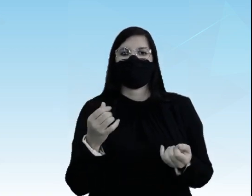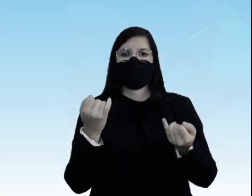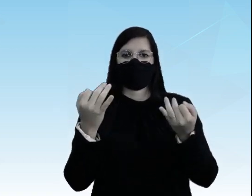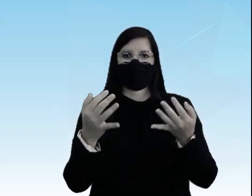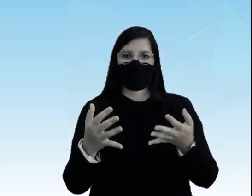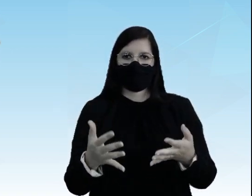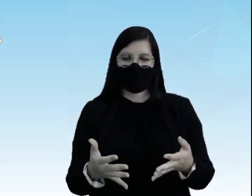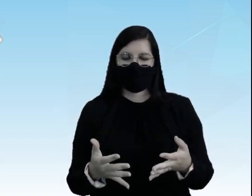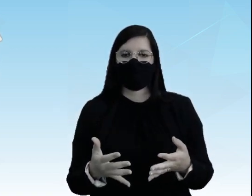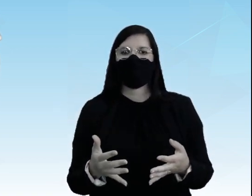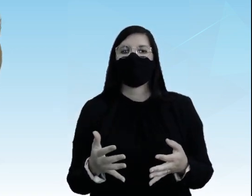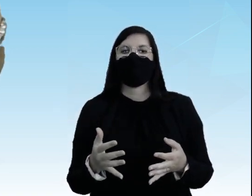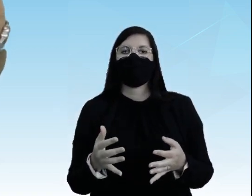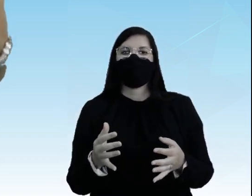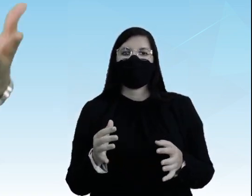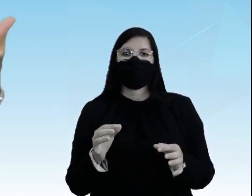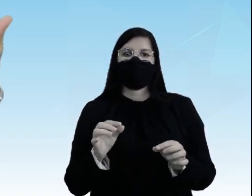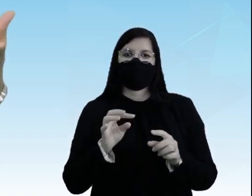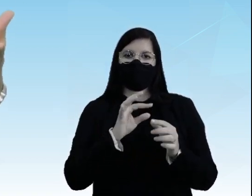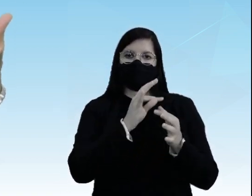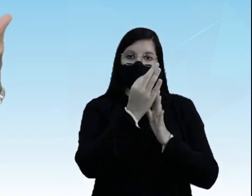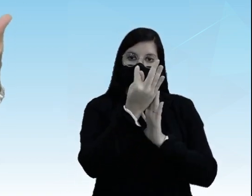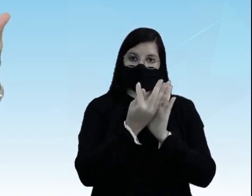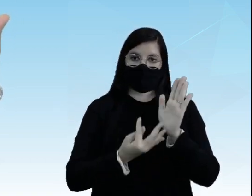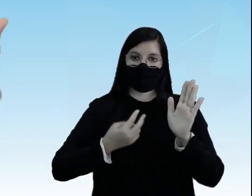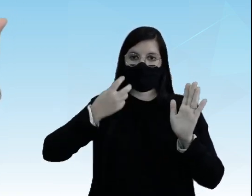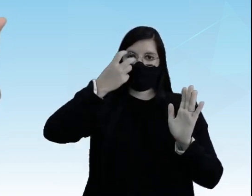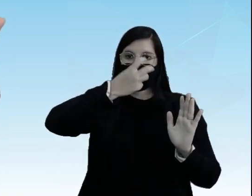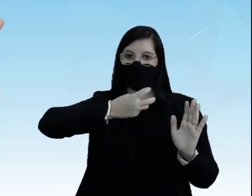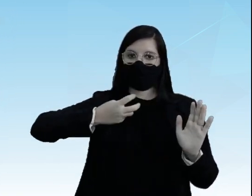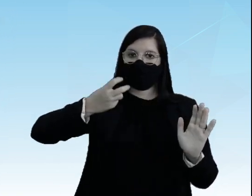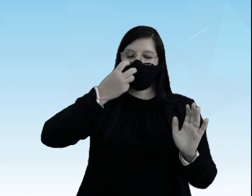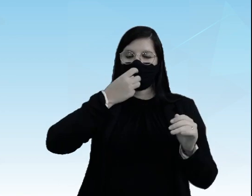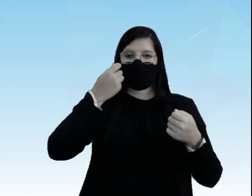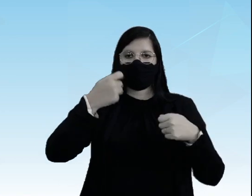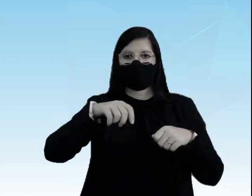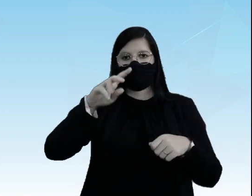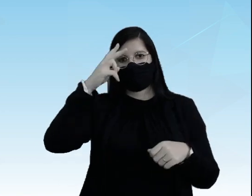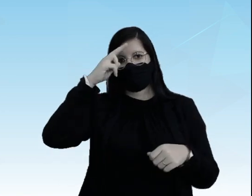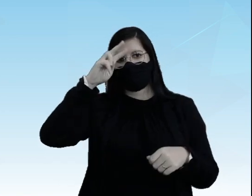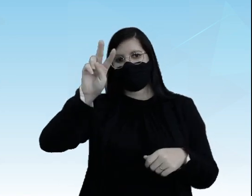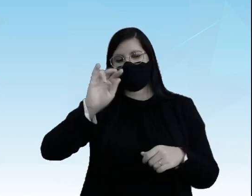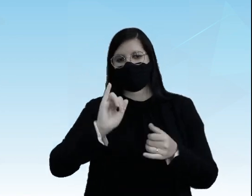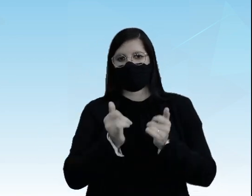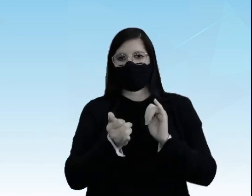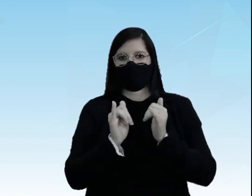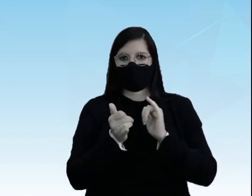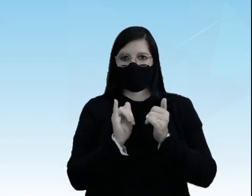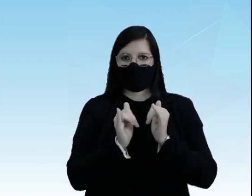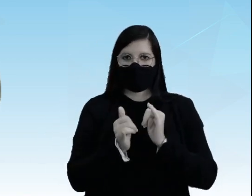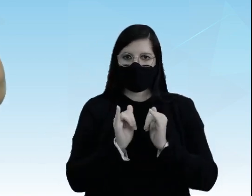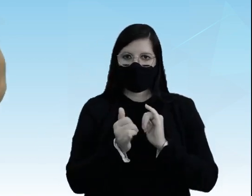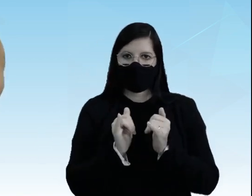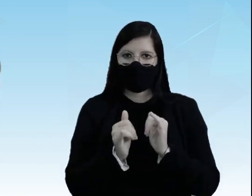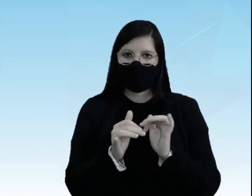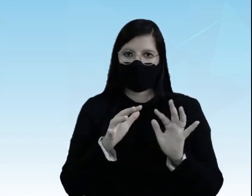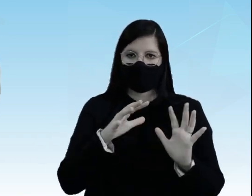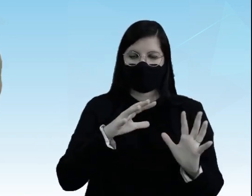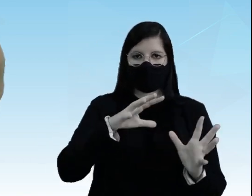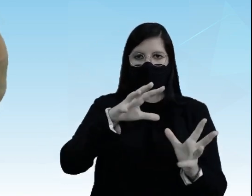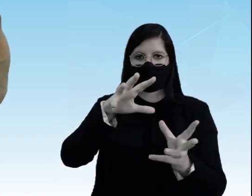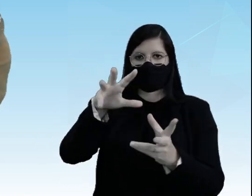tratando de textos orais, é importante lembrar que a internet, certo? O